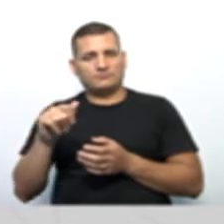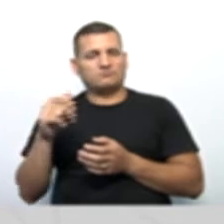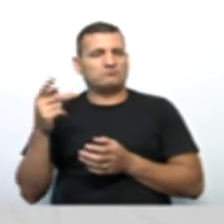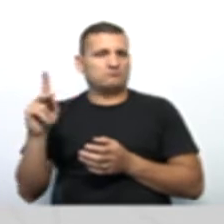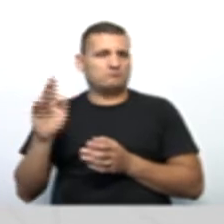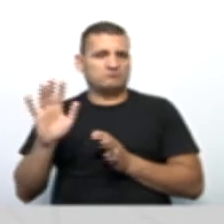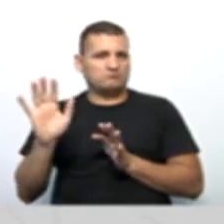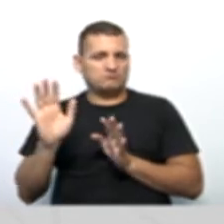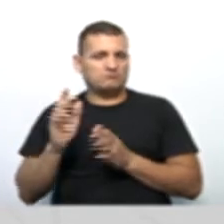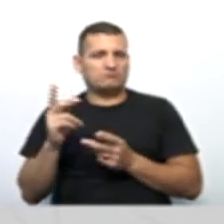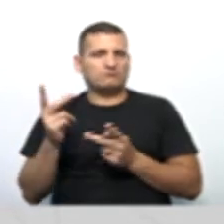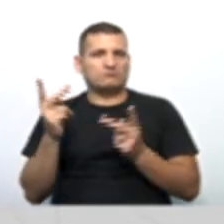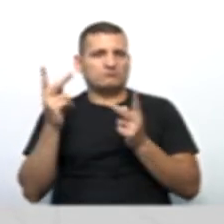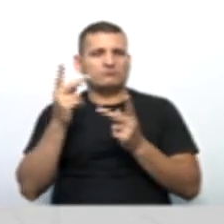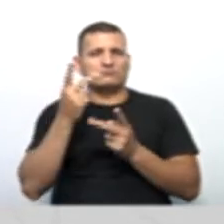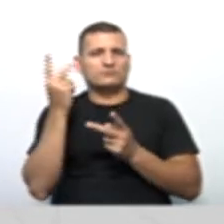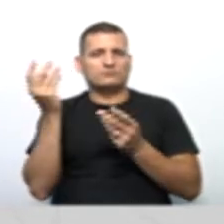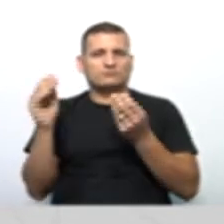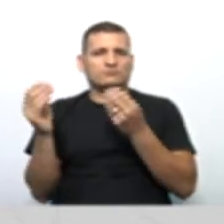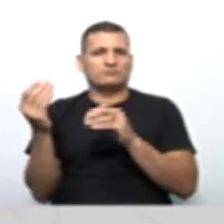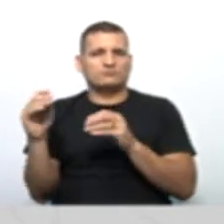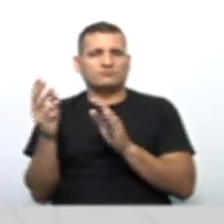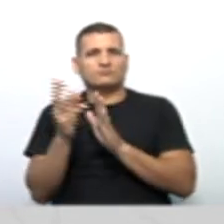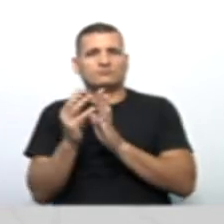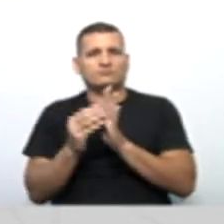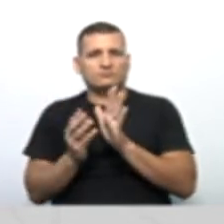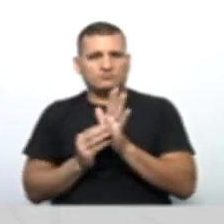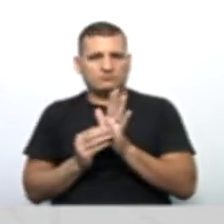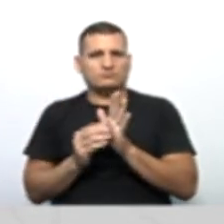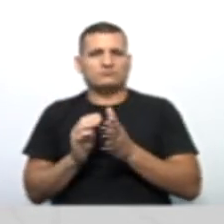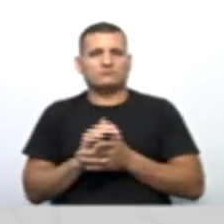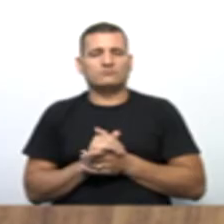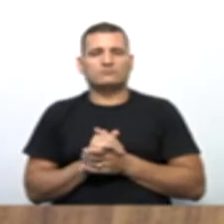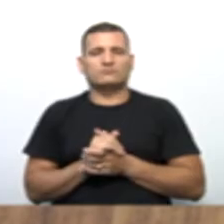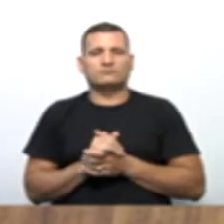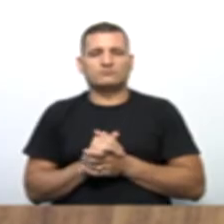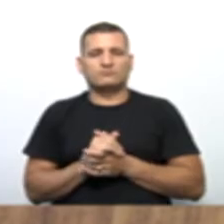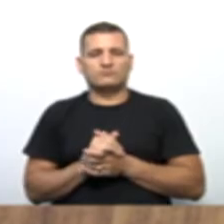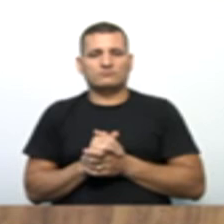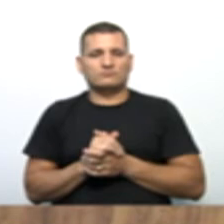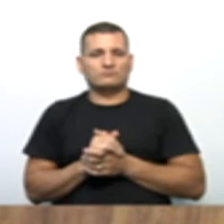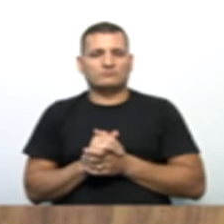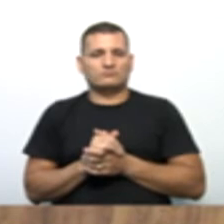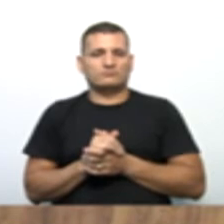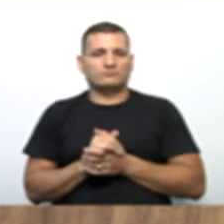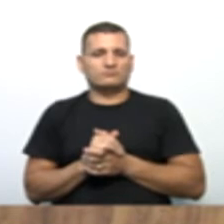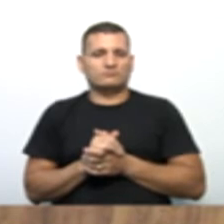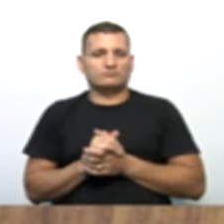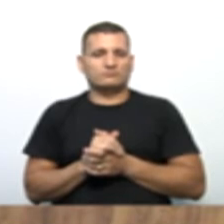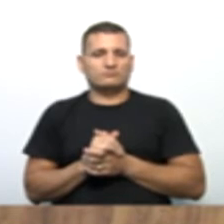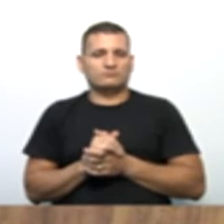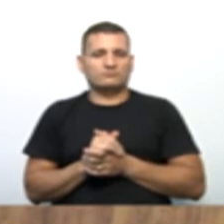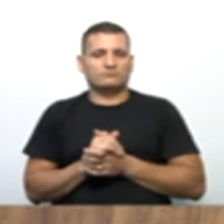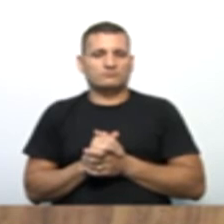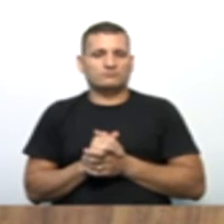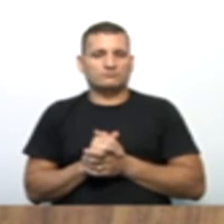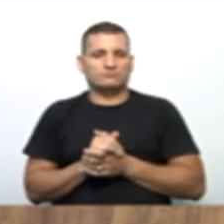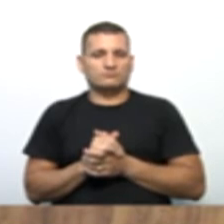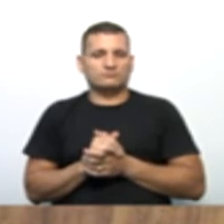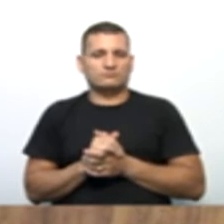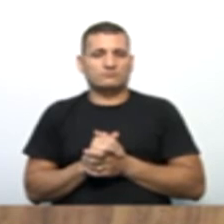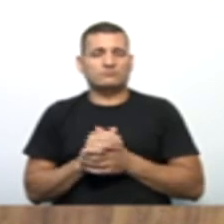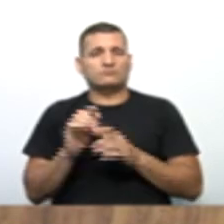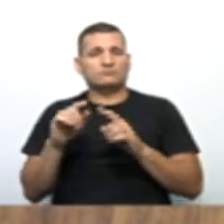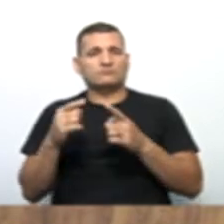que constroem os conteúdos e tal tem a contribuição da compra da comunidade e assim só que às vezes pega um